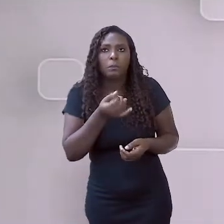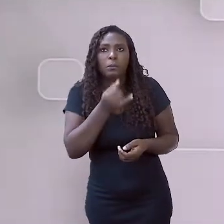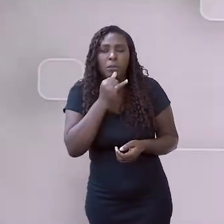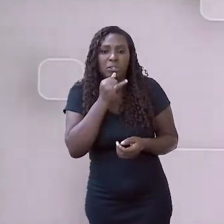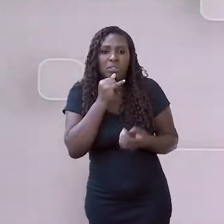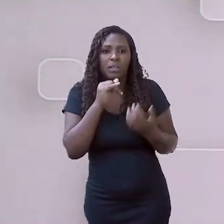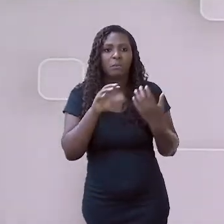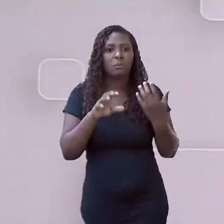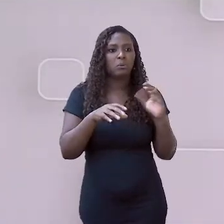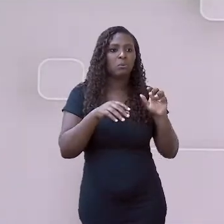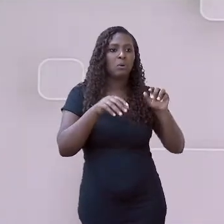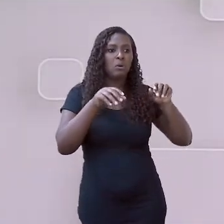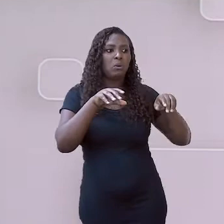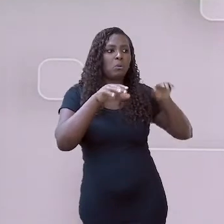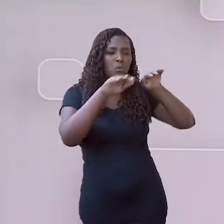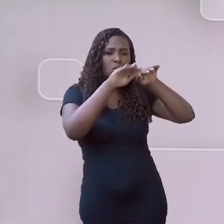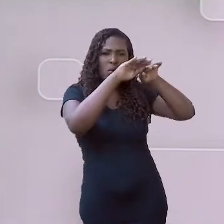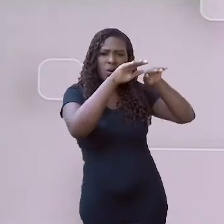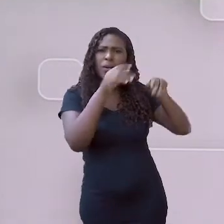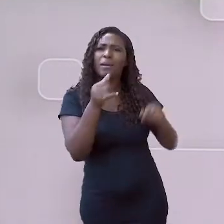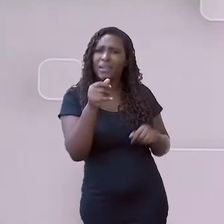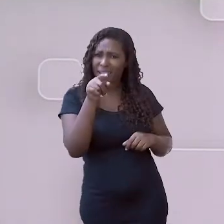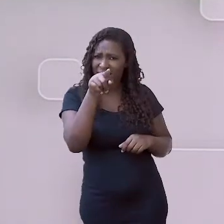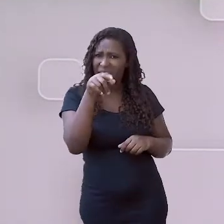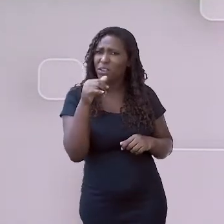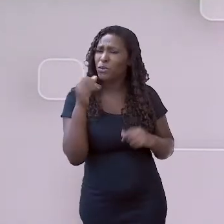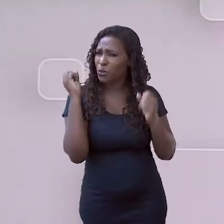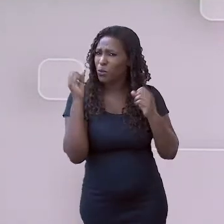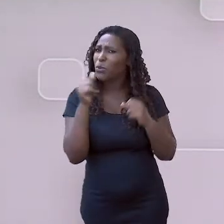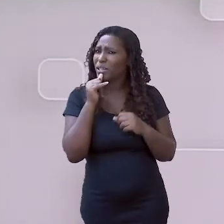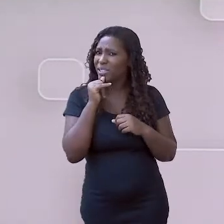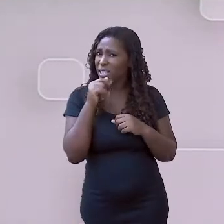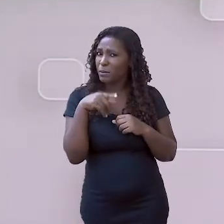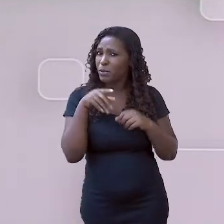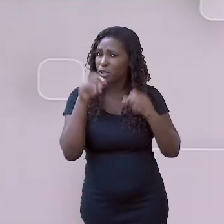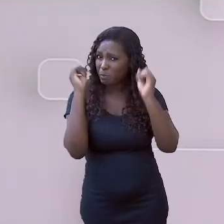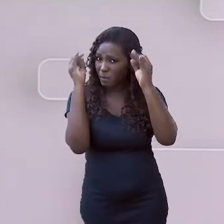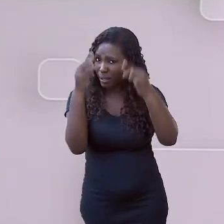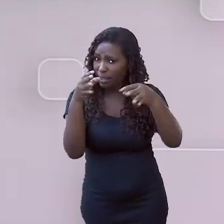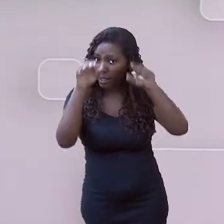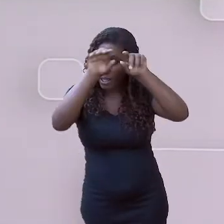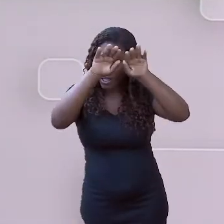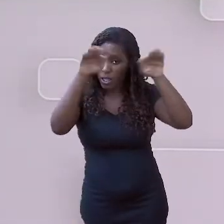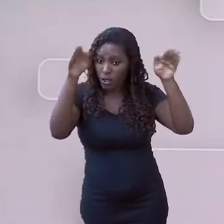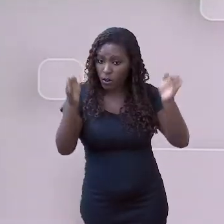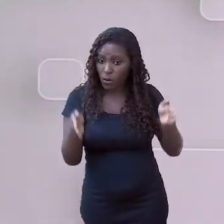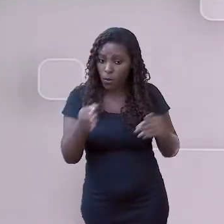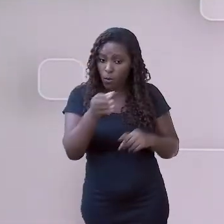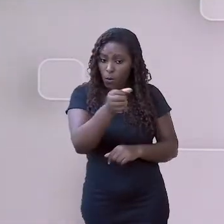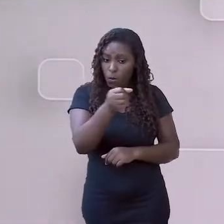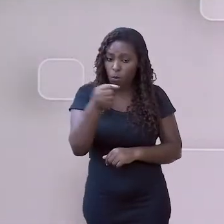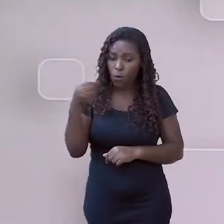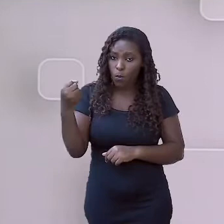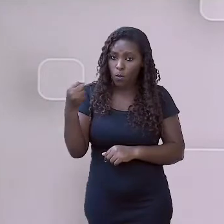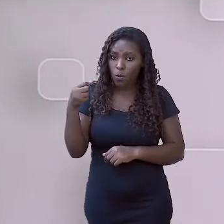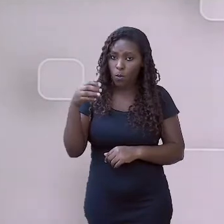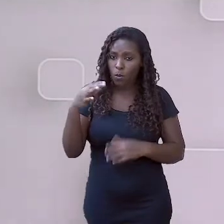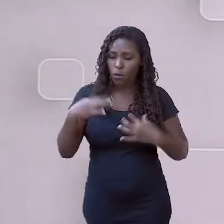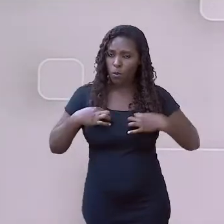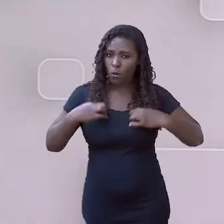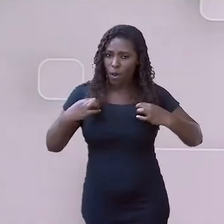era o guarda-roupa deles? Muitas das vezes hoje as redes sociais, a televisão,